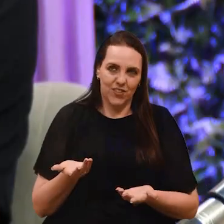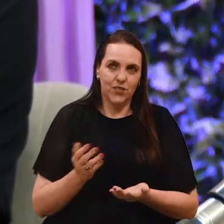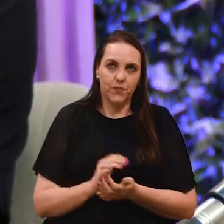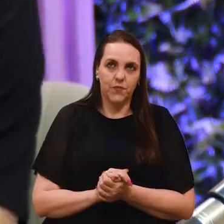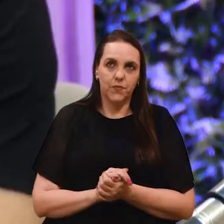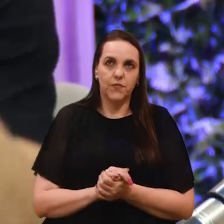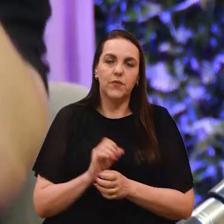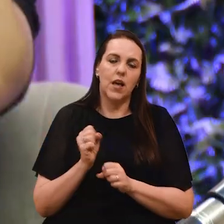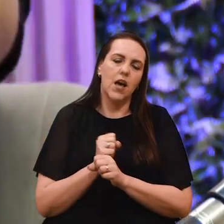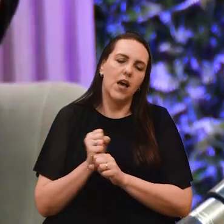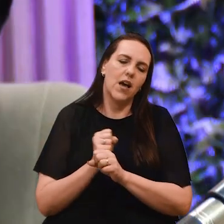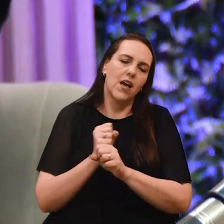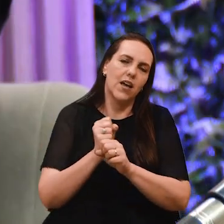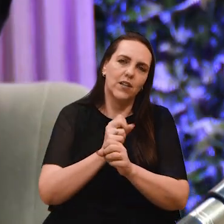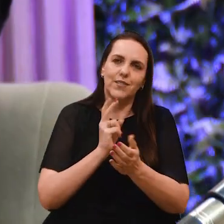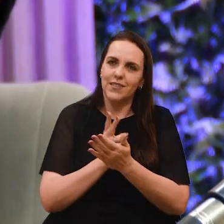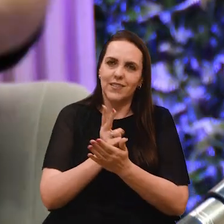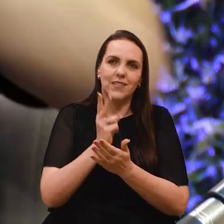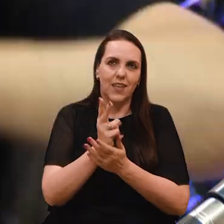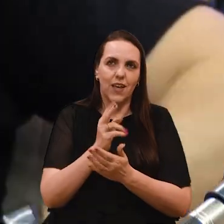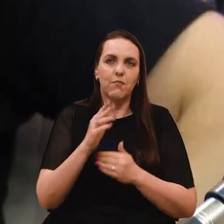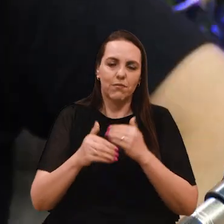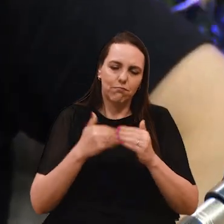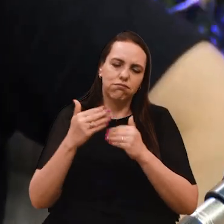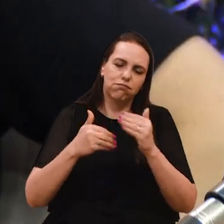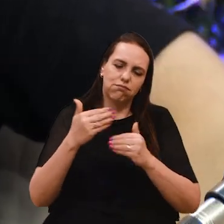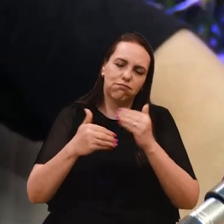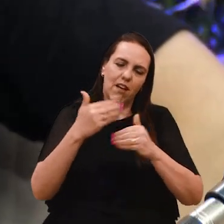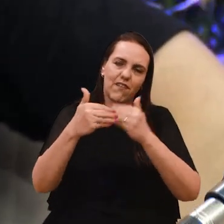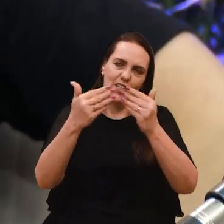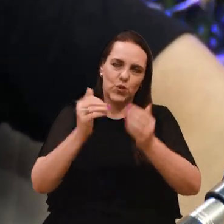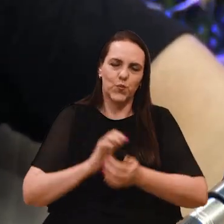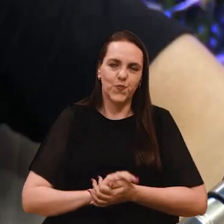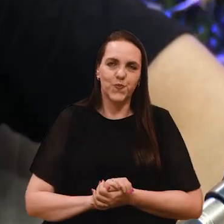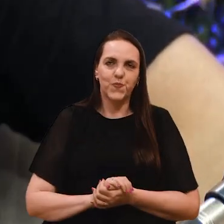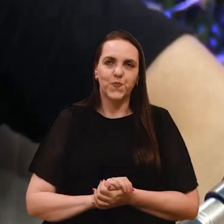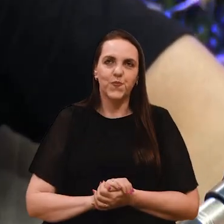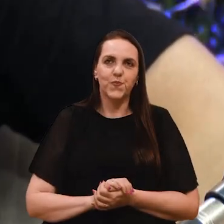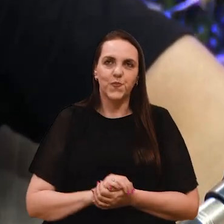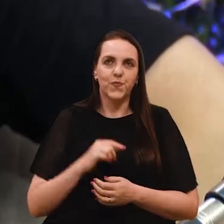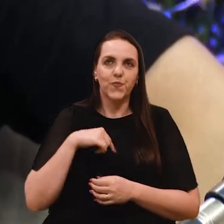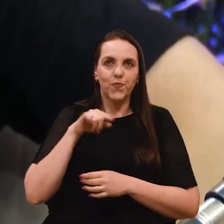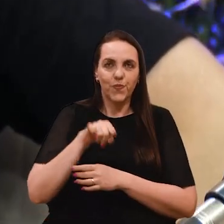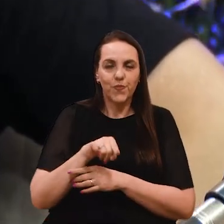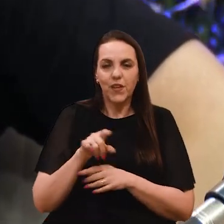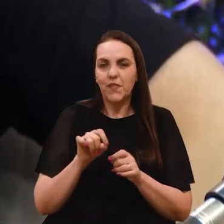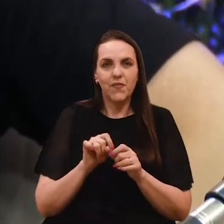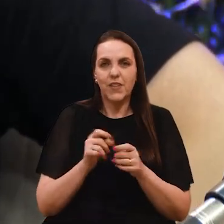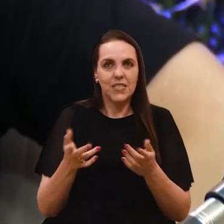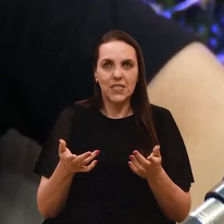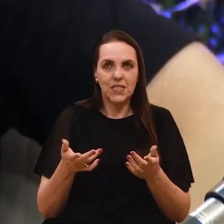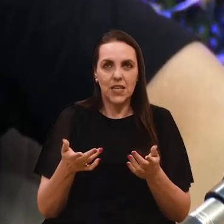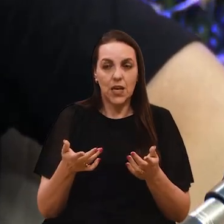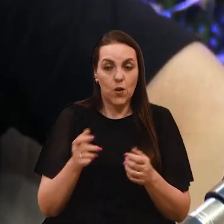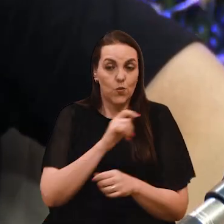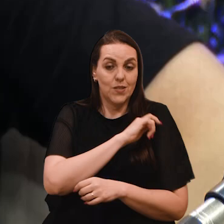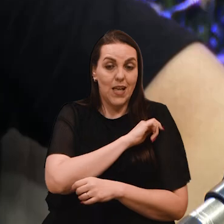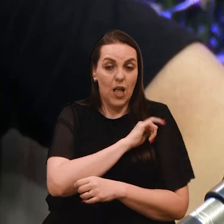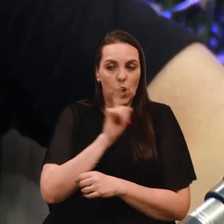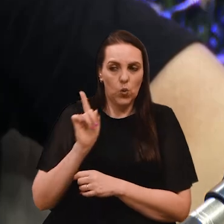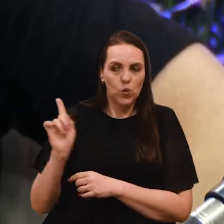nesses anos todos sempre foi, cada ano sendo um avanço, né? Esse fato de tu fazer os